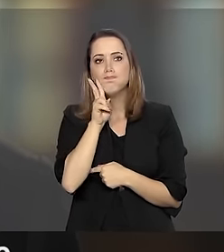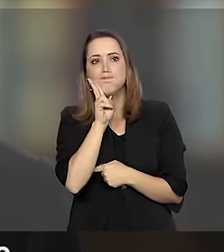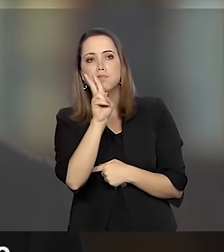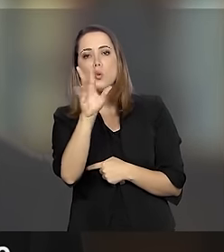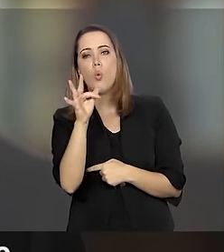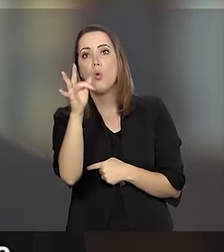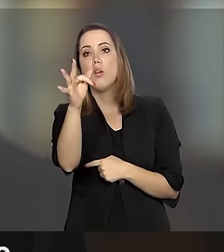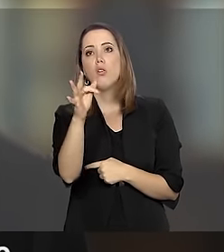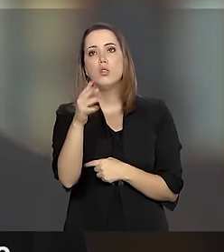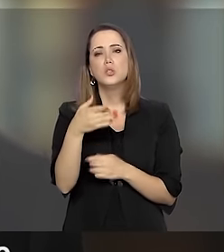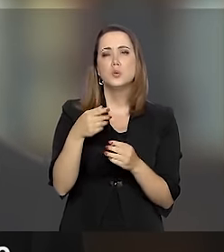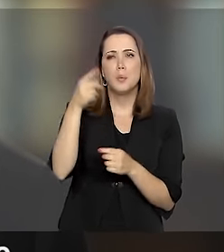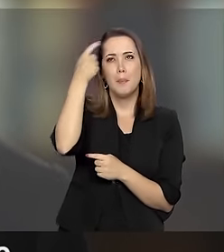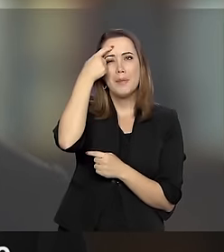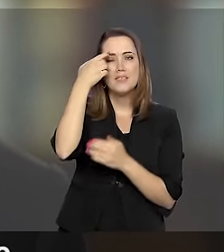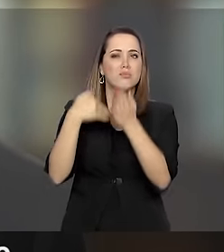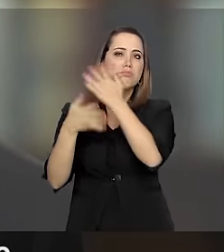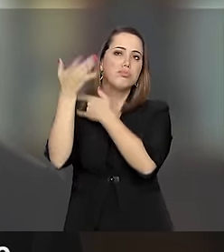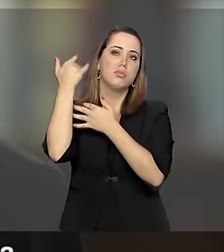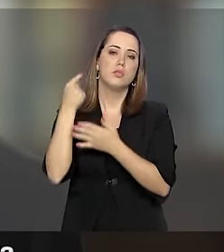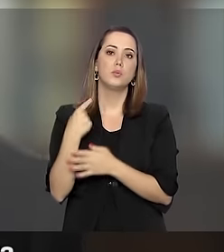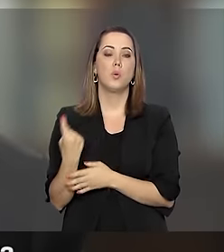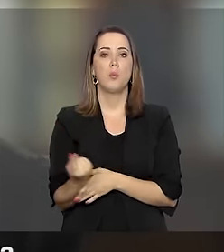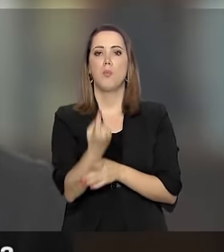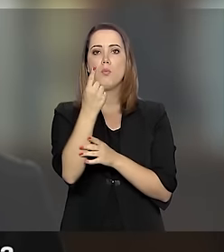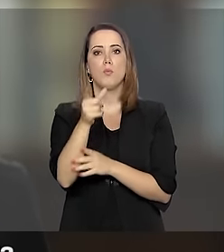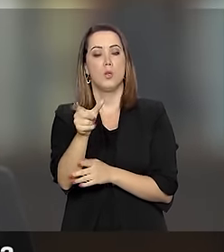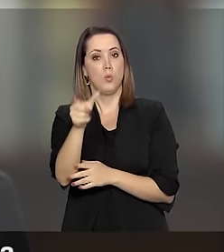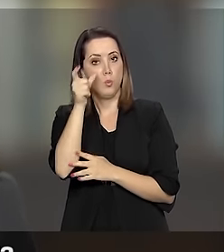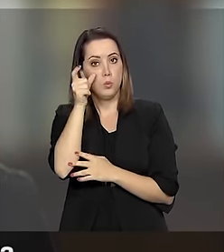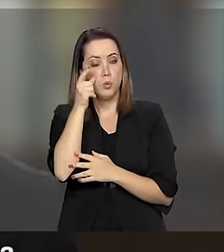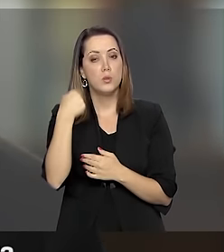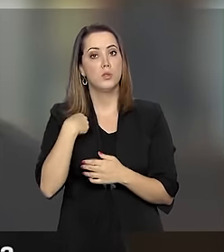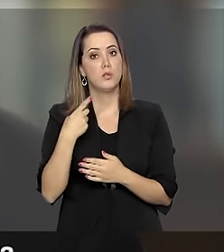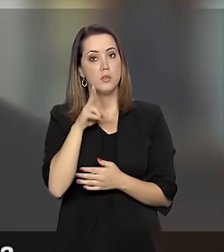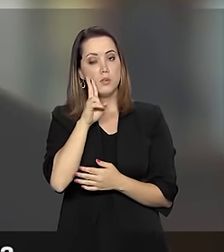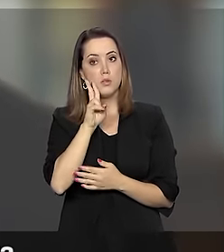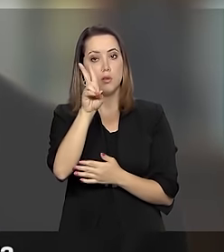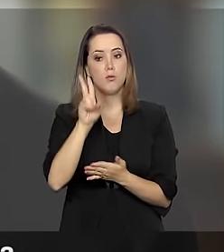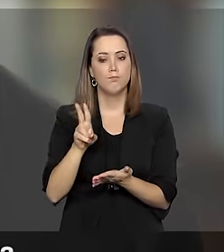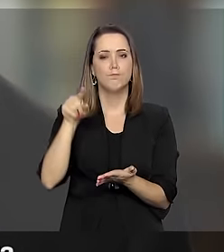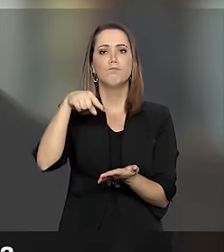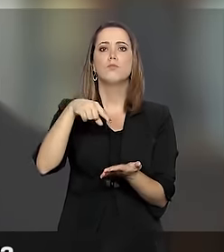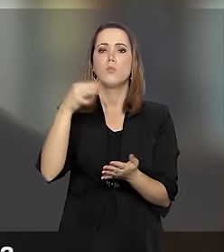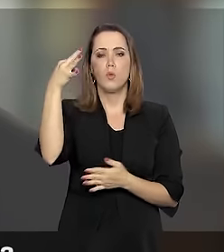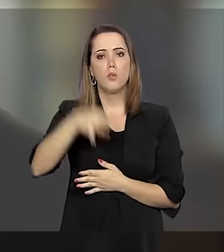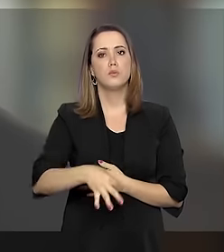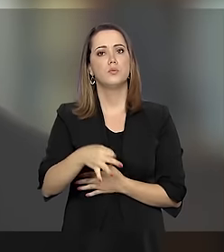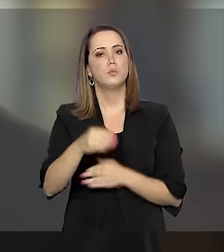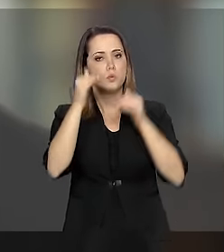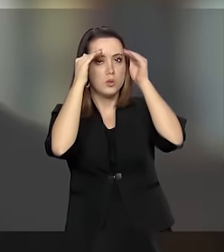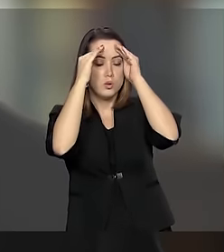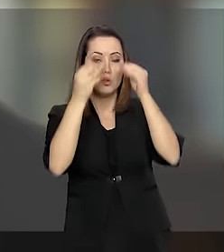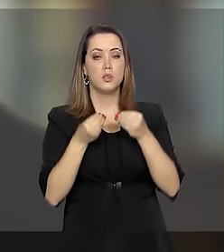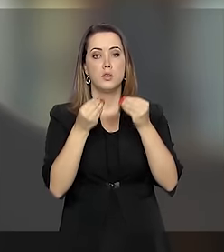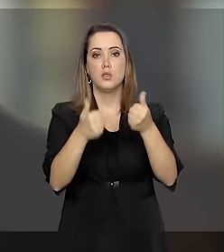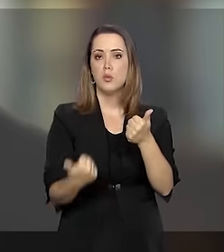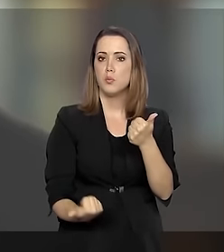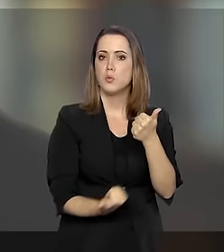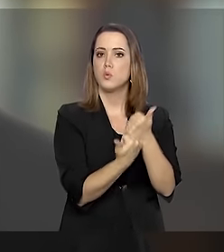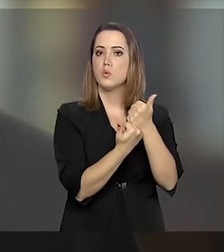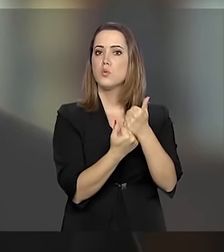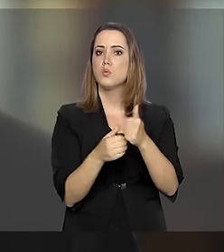olhar para a frente com os olhos do passado meu único interesse e que encaro como Questão de Honra é entregar ao meu